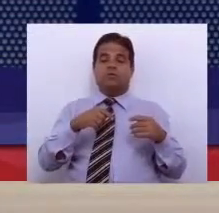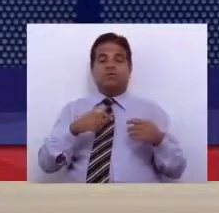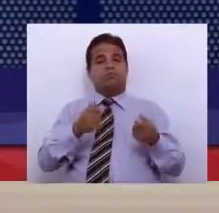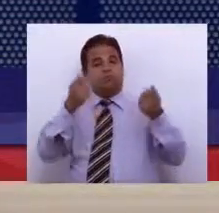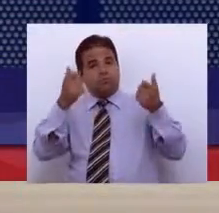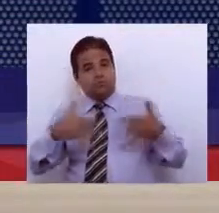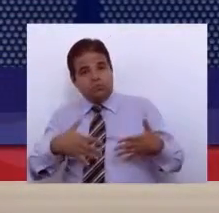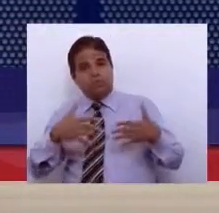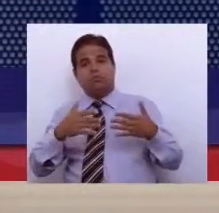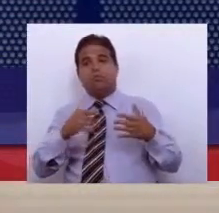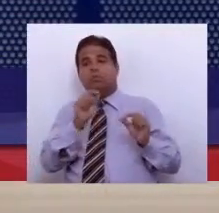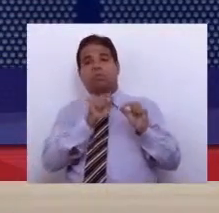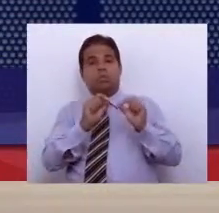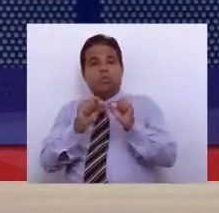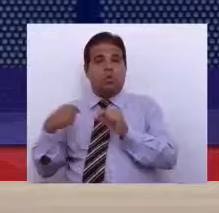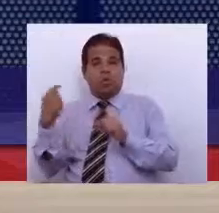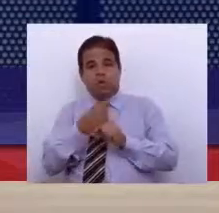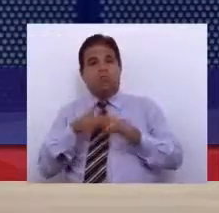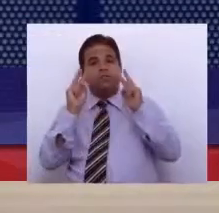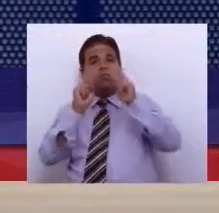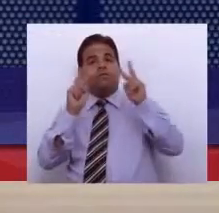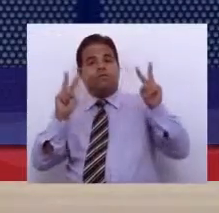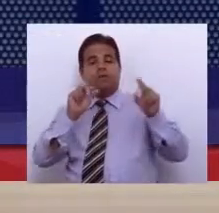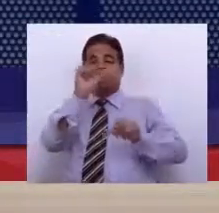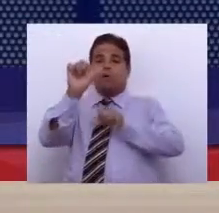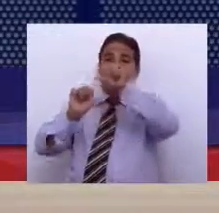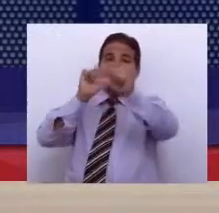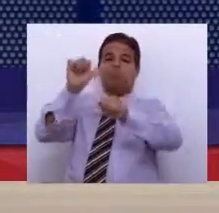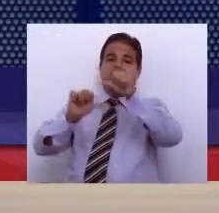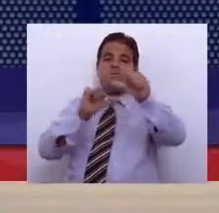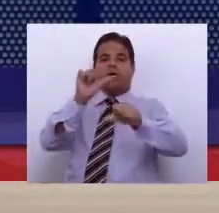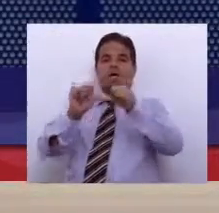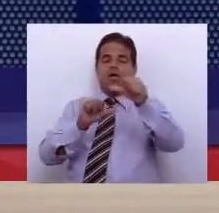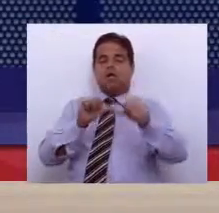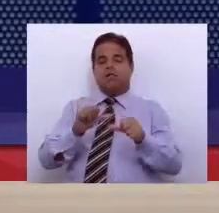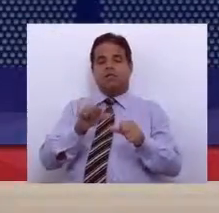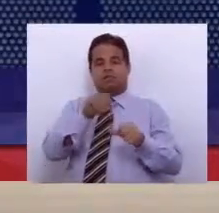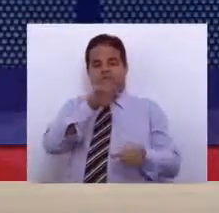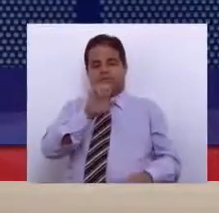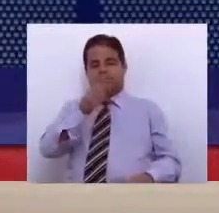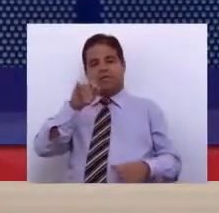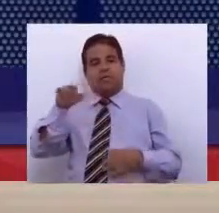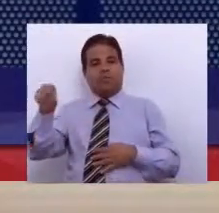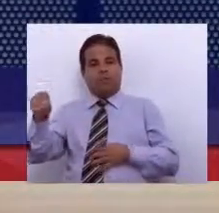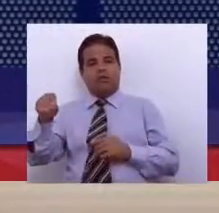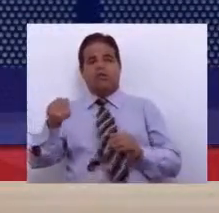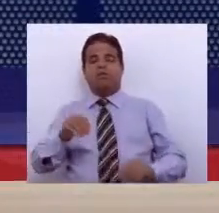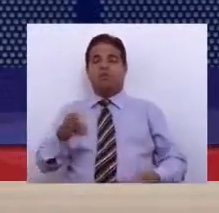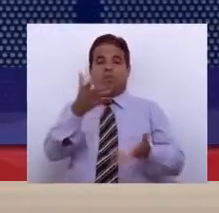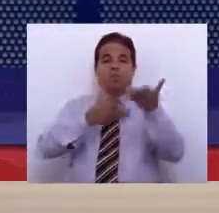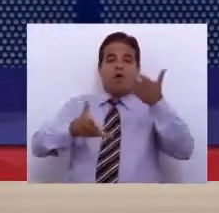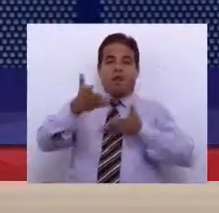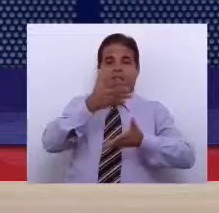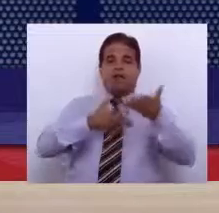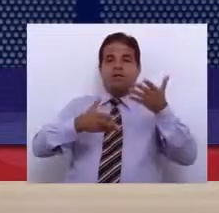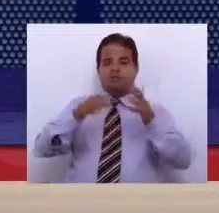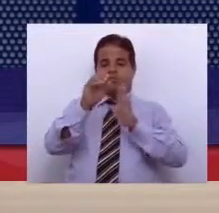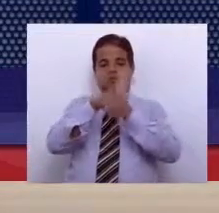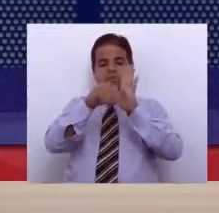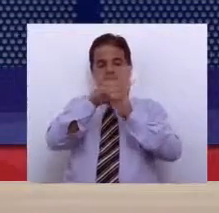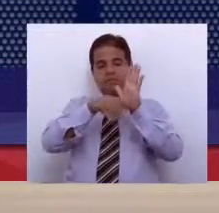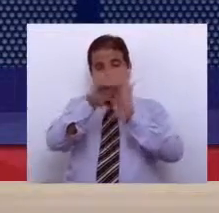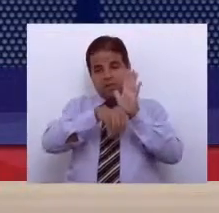colocar aqui o que nós vemos aqui é uma mudança que houve do executivo com relação ao orçamento